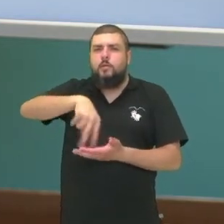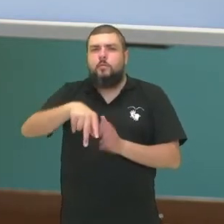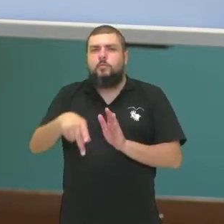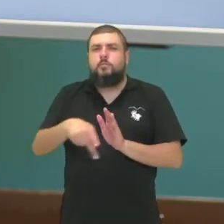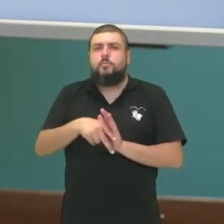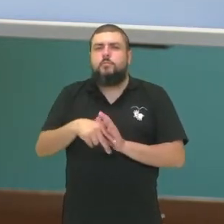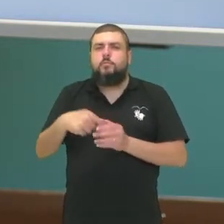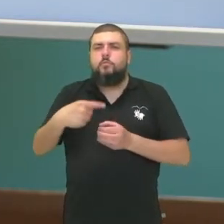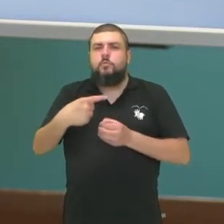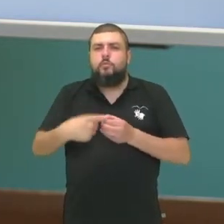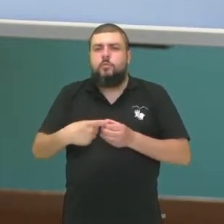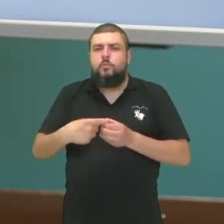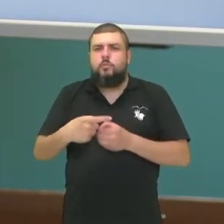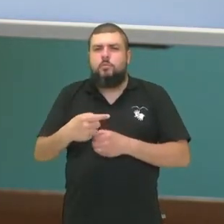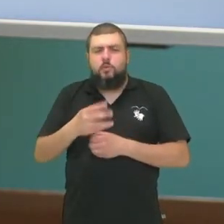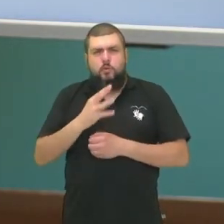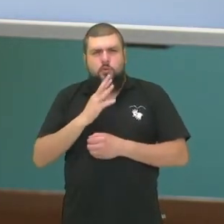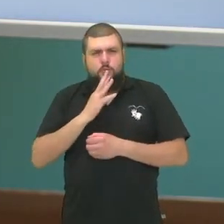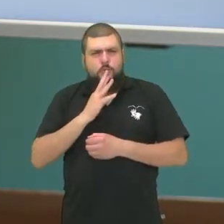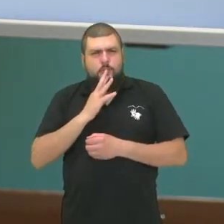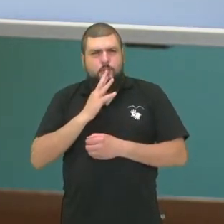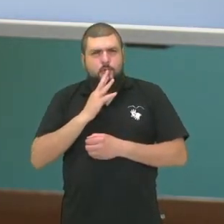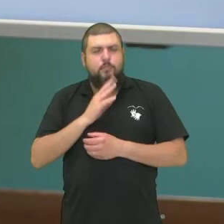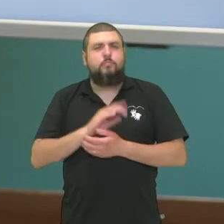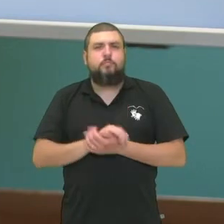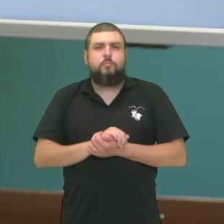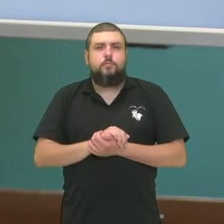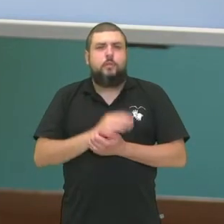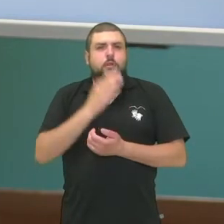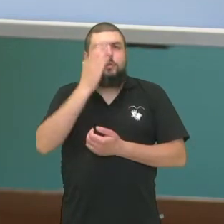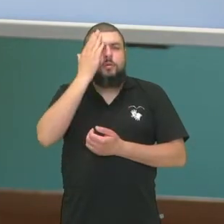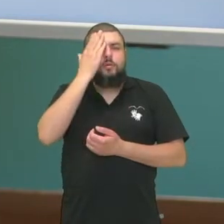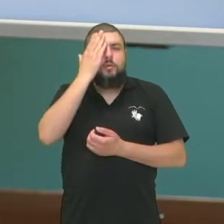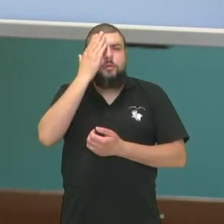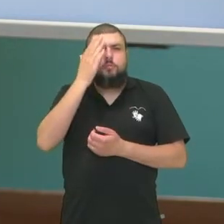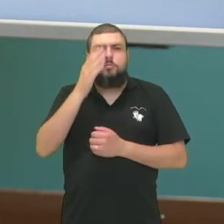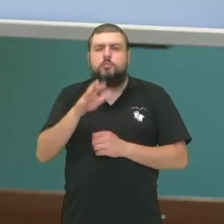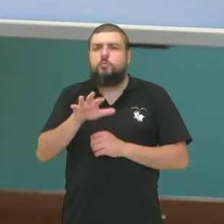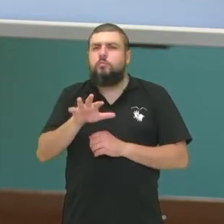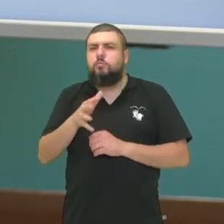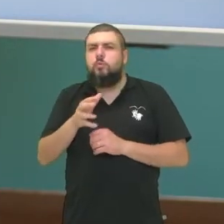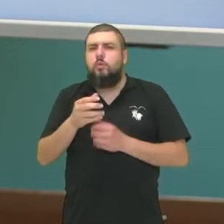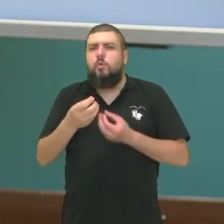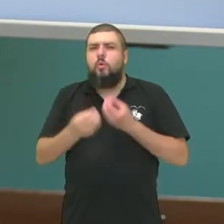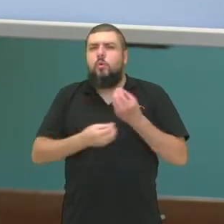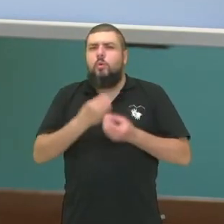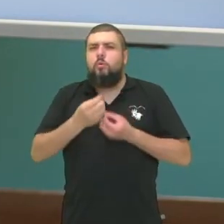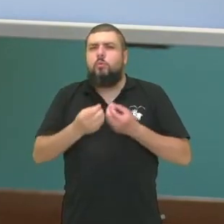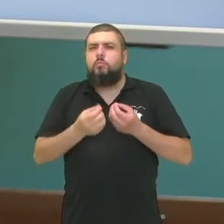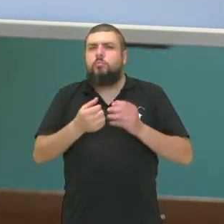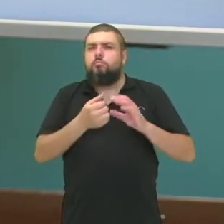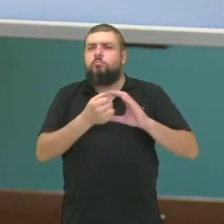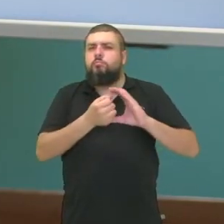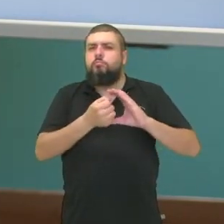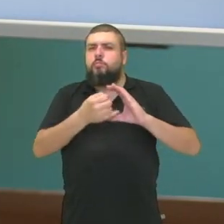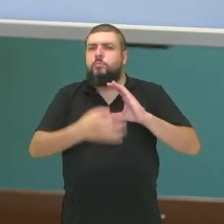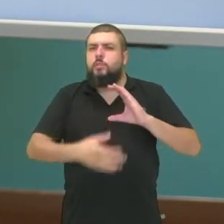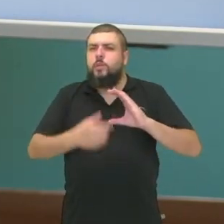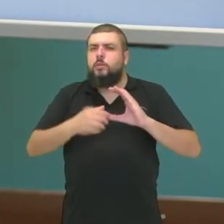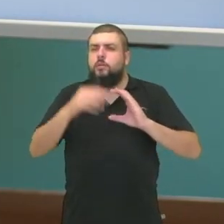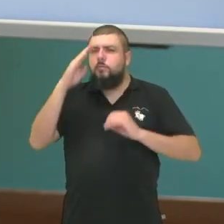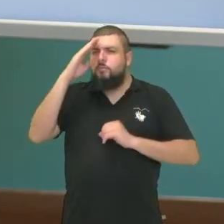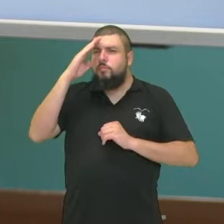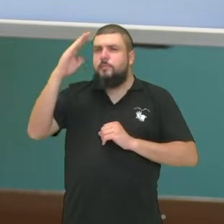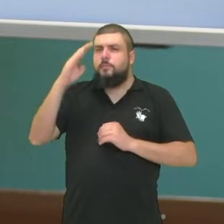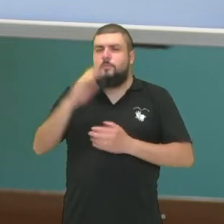termo? Conhece, né? Já tem mais ou menos uma ideia de qual vai ser a característica principal desse grupo de